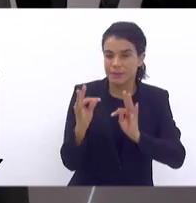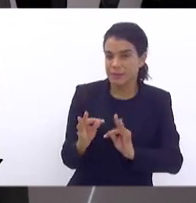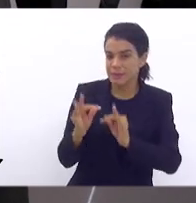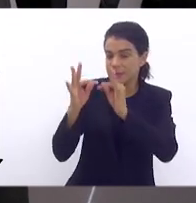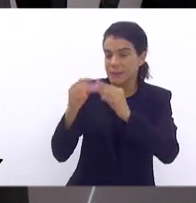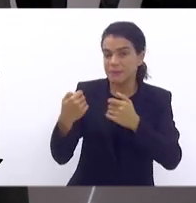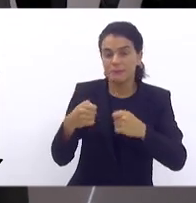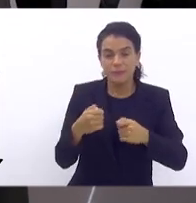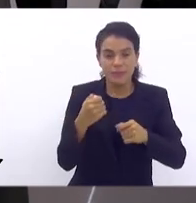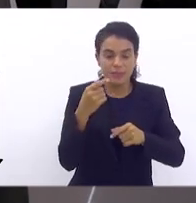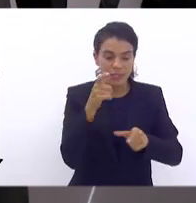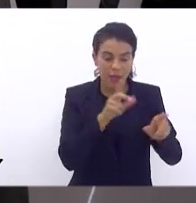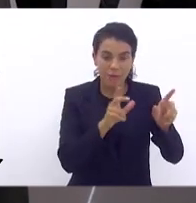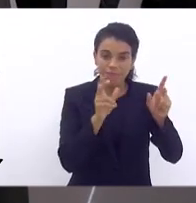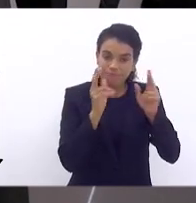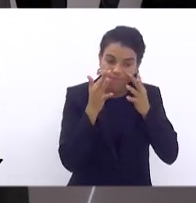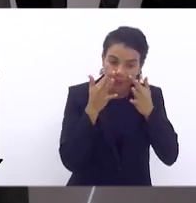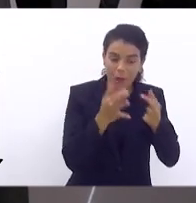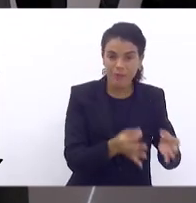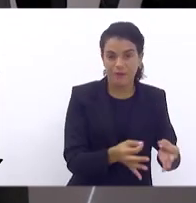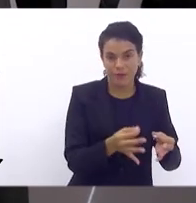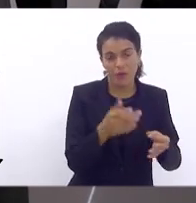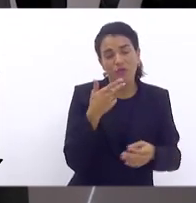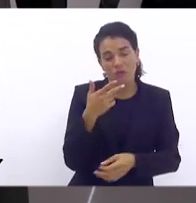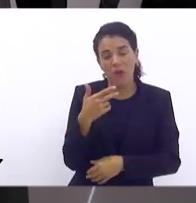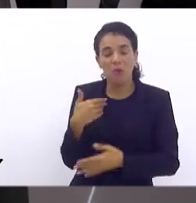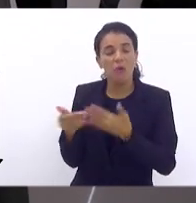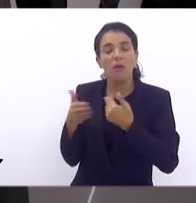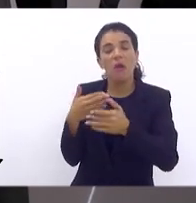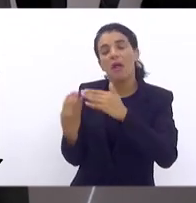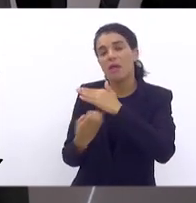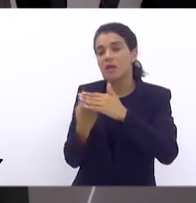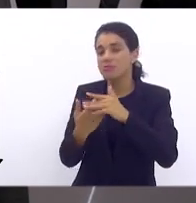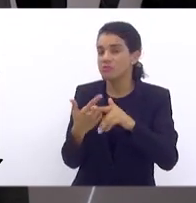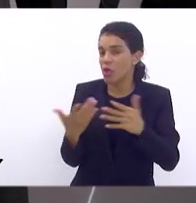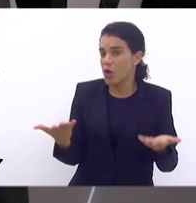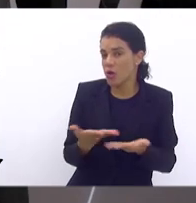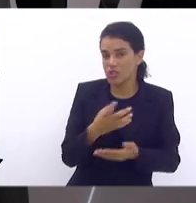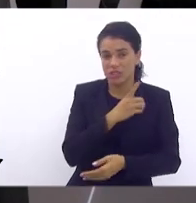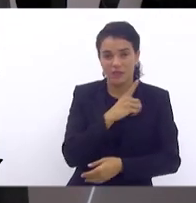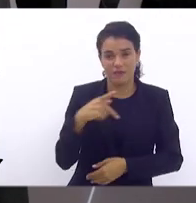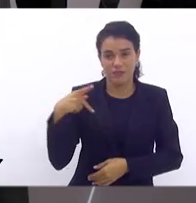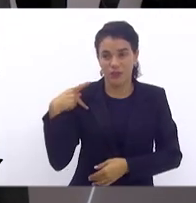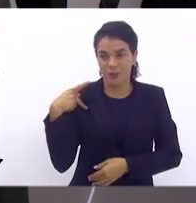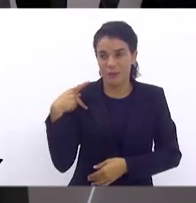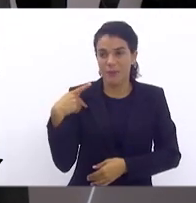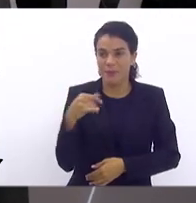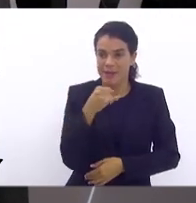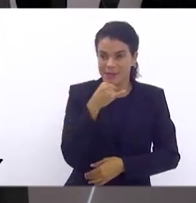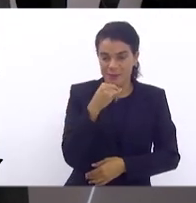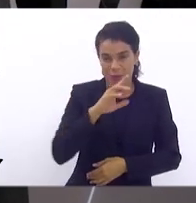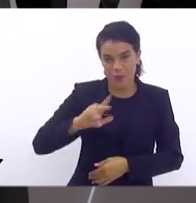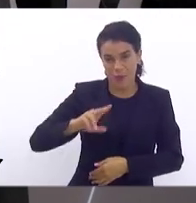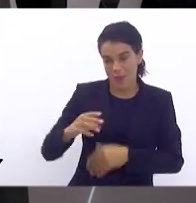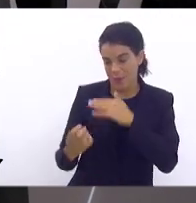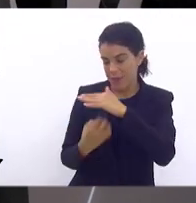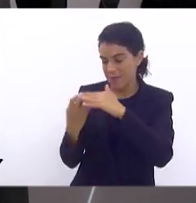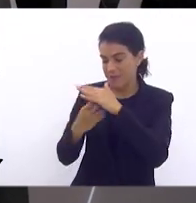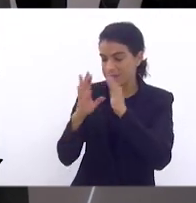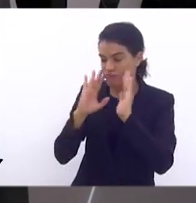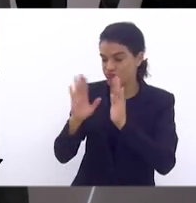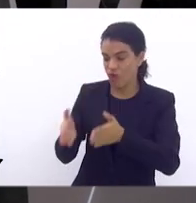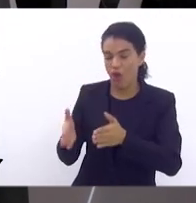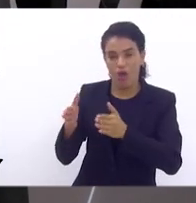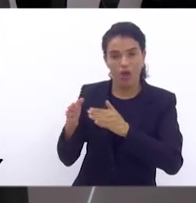deve observar isso e eu considero até que qualquer empresa porque hoje em dia a defensoria é apesar de não ser uma empresa de tecnologia